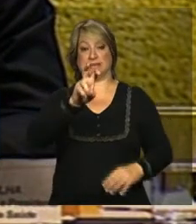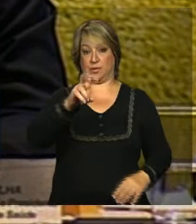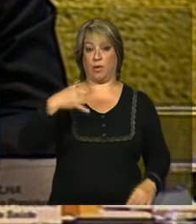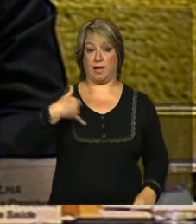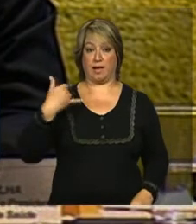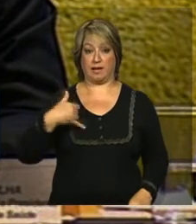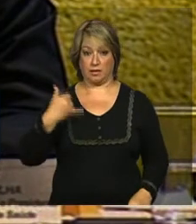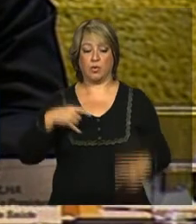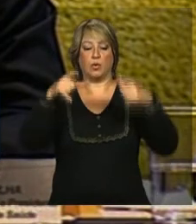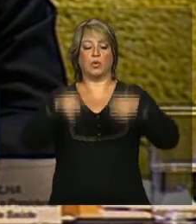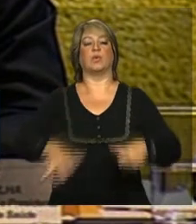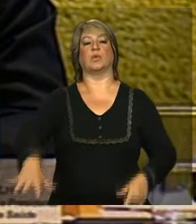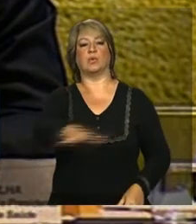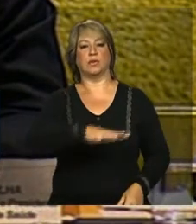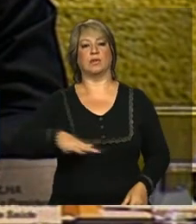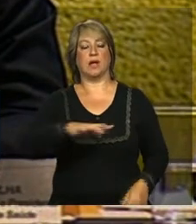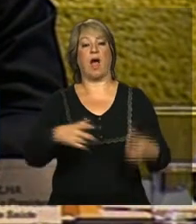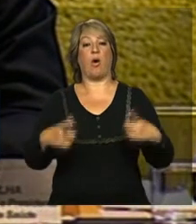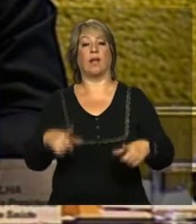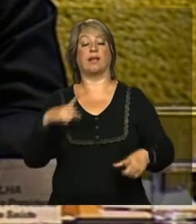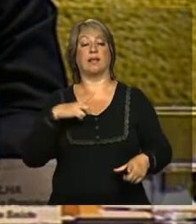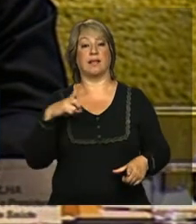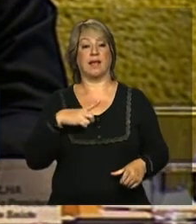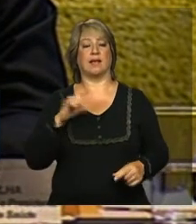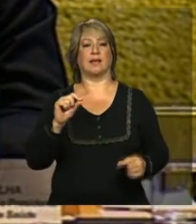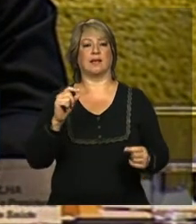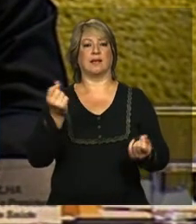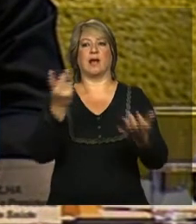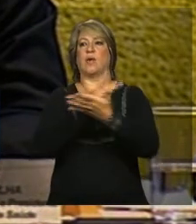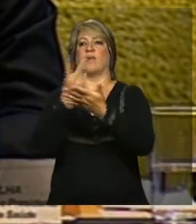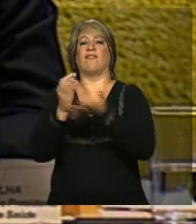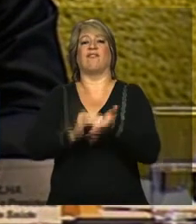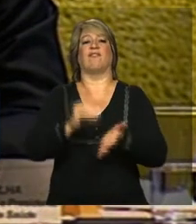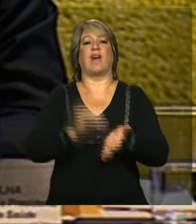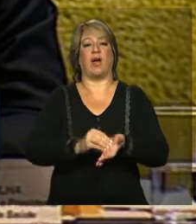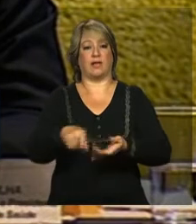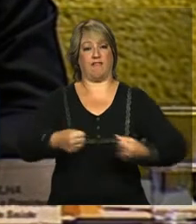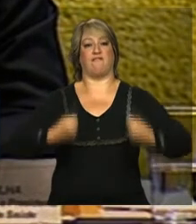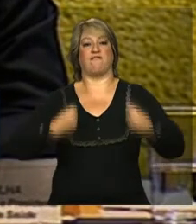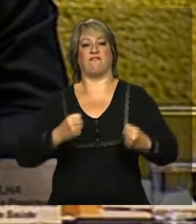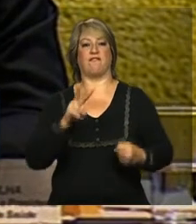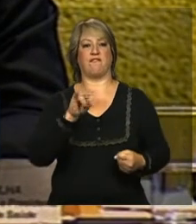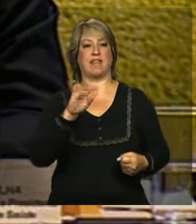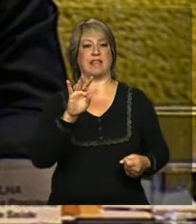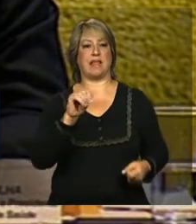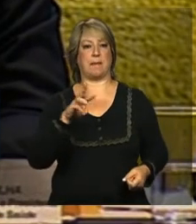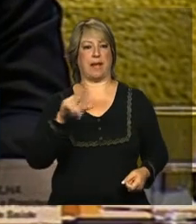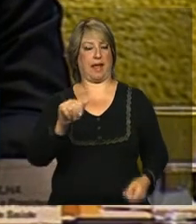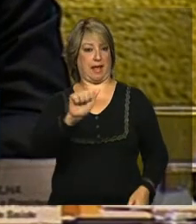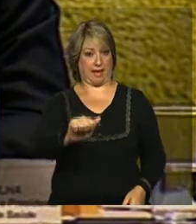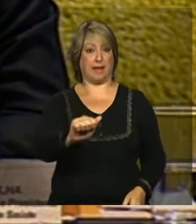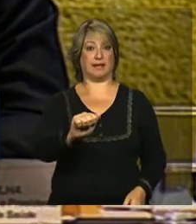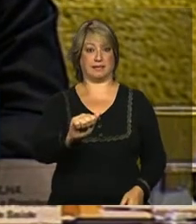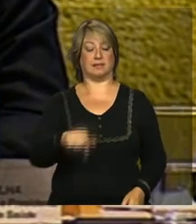nas regiões onde você tem uma alta endemicidade da falta da vitamina A hipovitaminose a